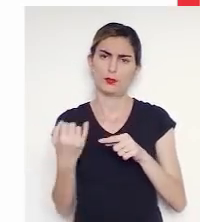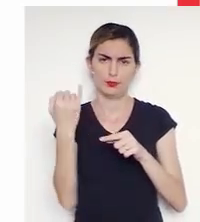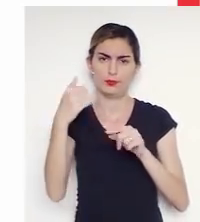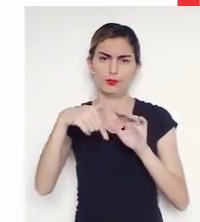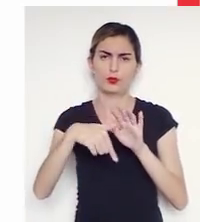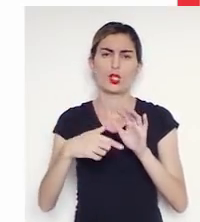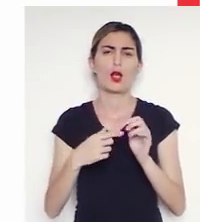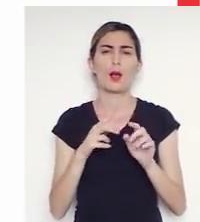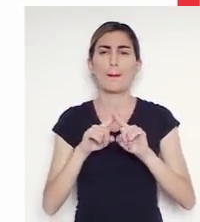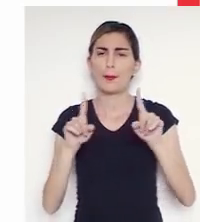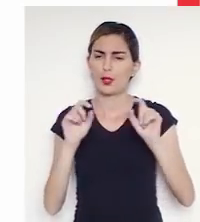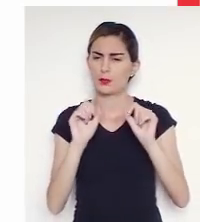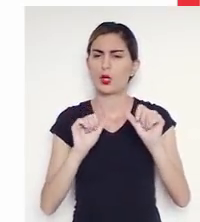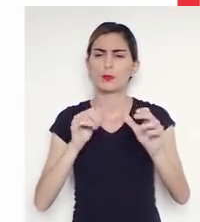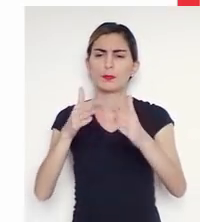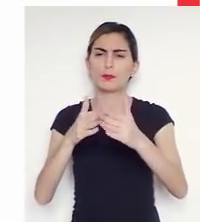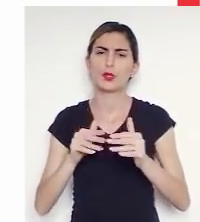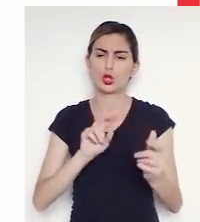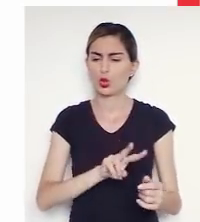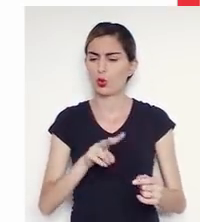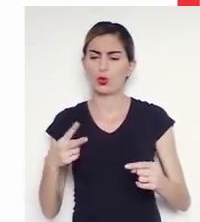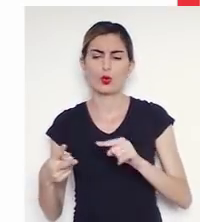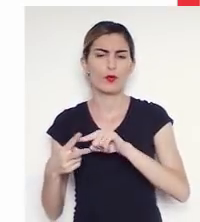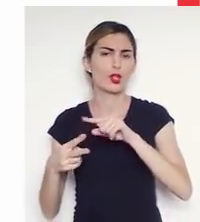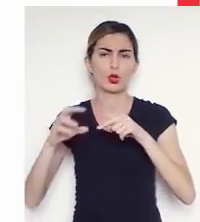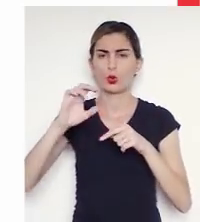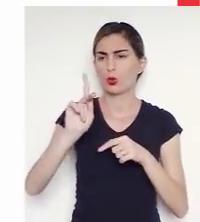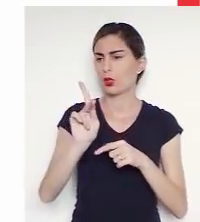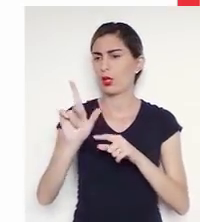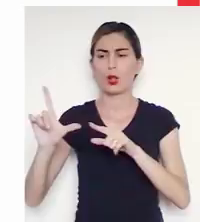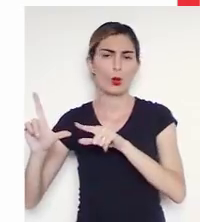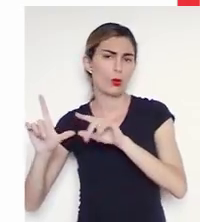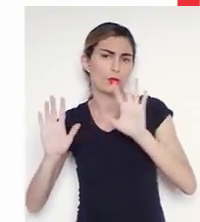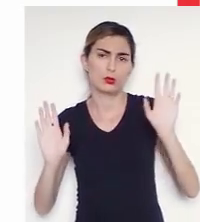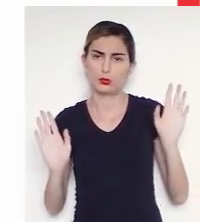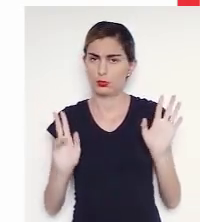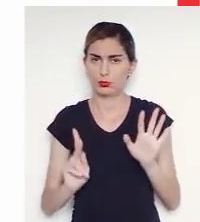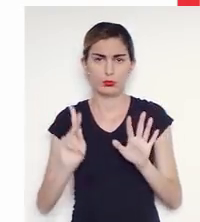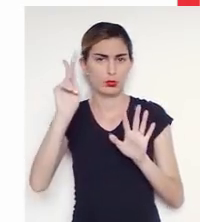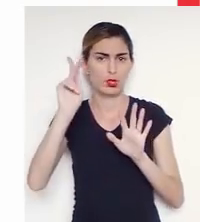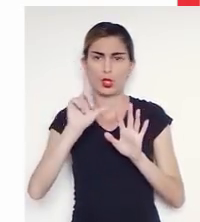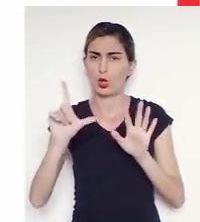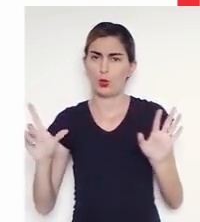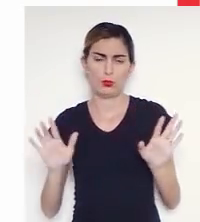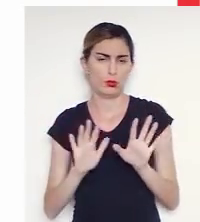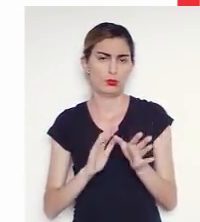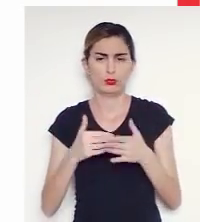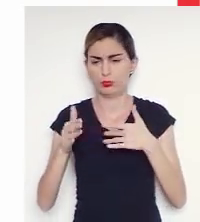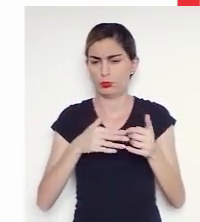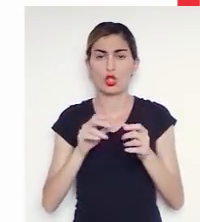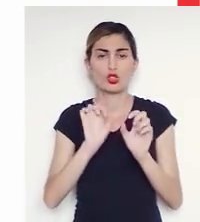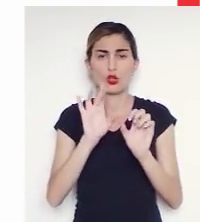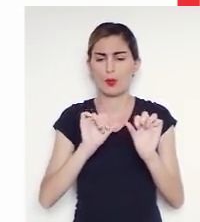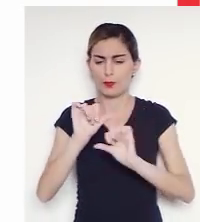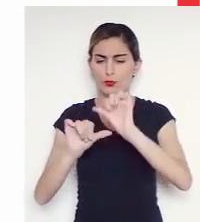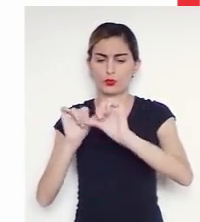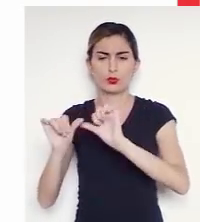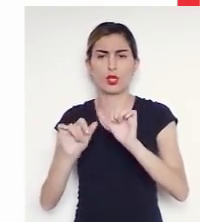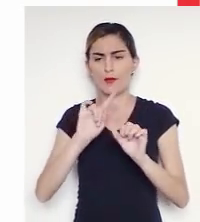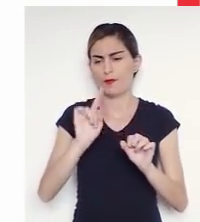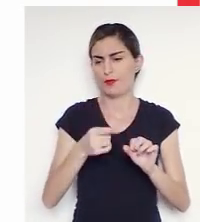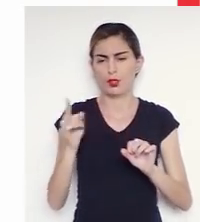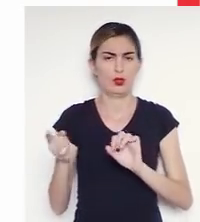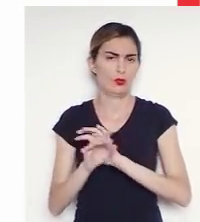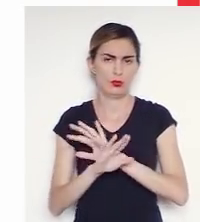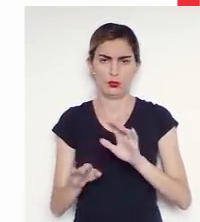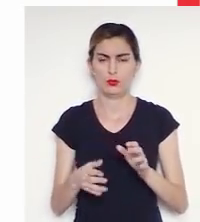fundamental, mas o autor da questão pode pedir para converter para quilômetro. Tudo bem? Você tão somente vai movimentar